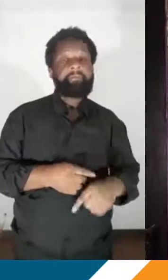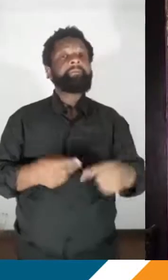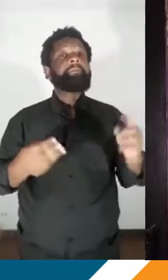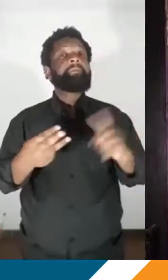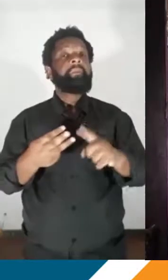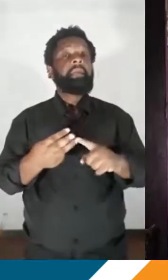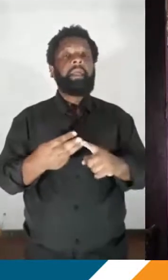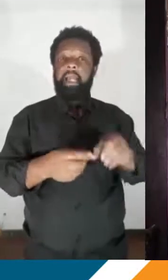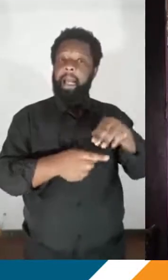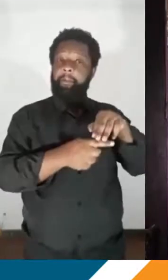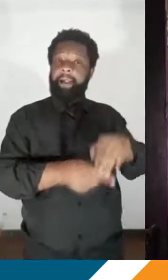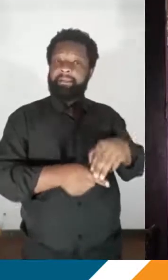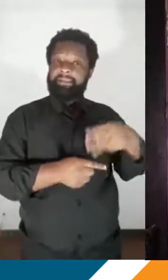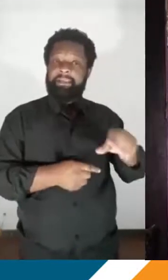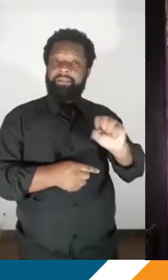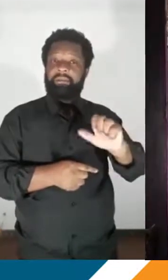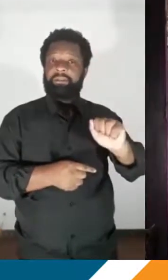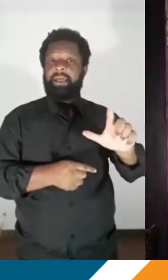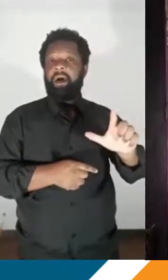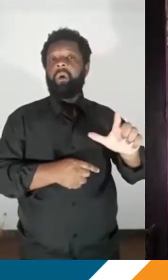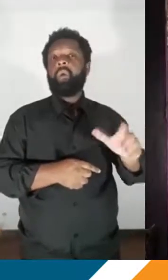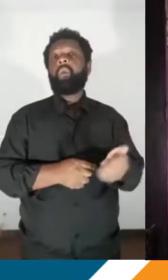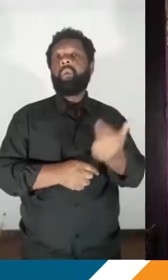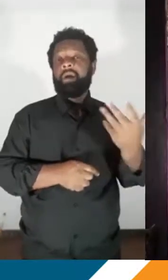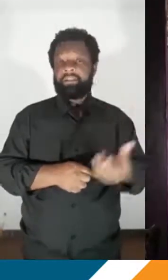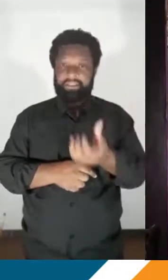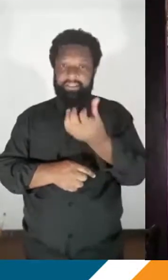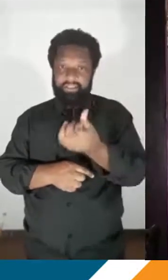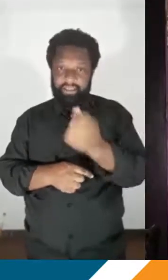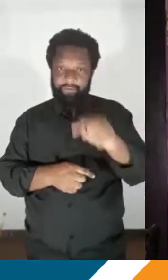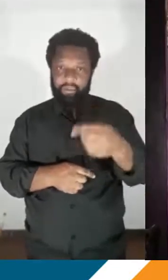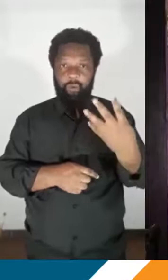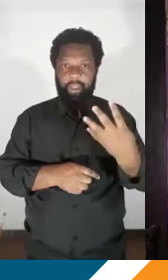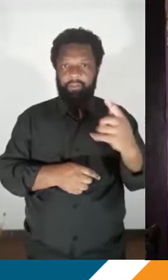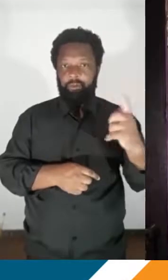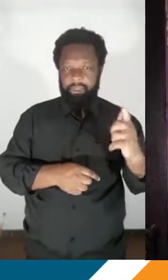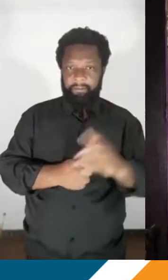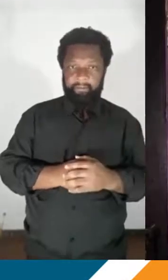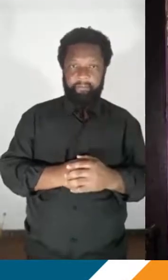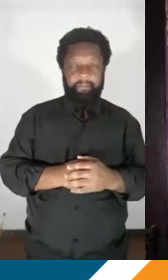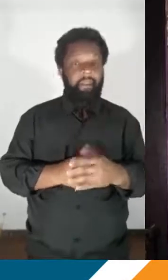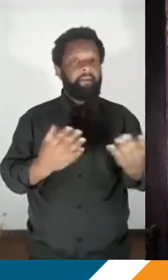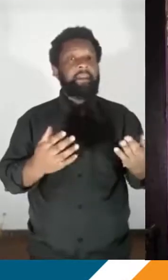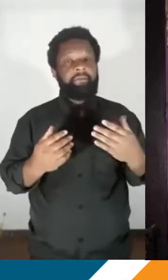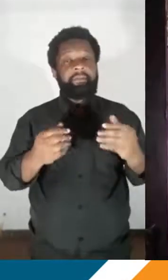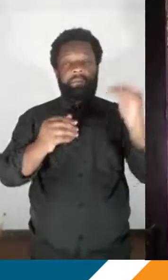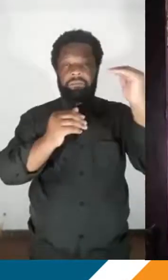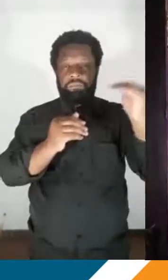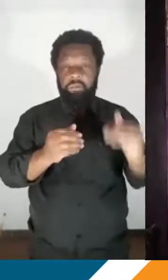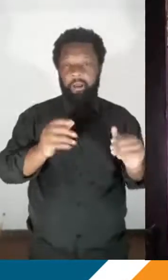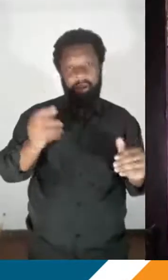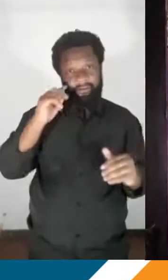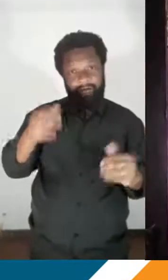litro, e a massa do sal é 6,4 gramas. Vamos